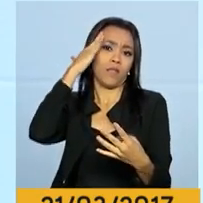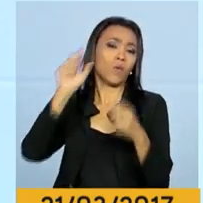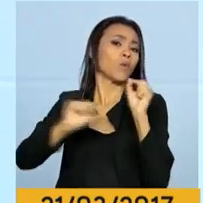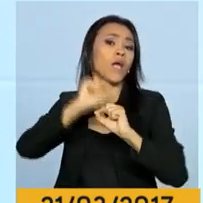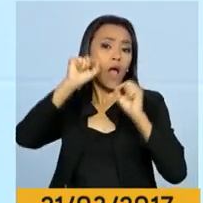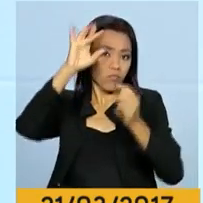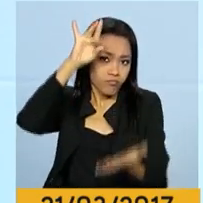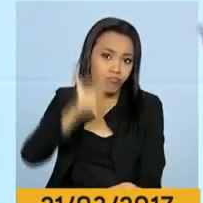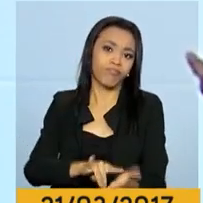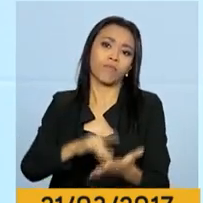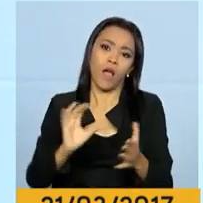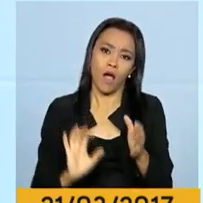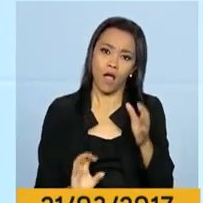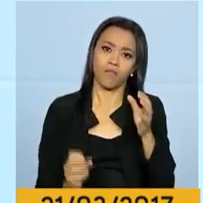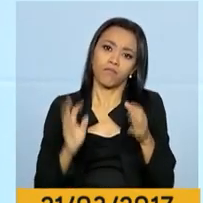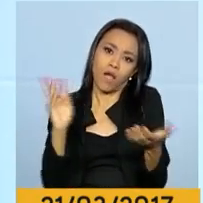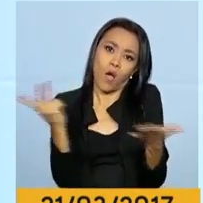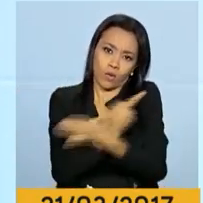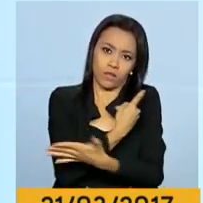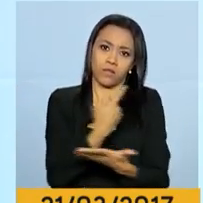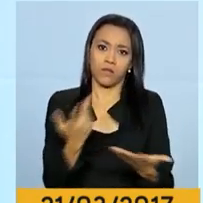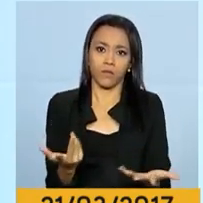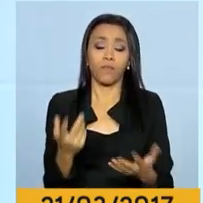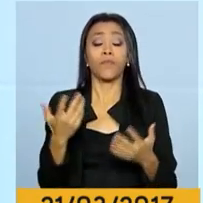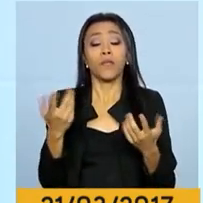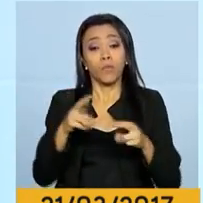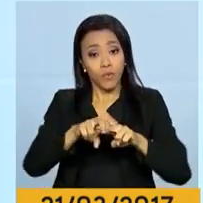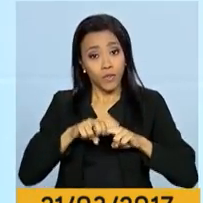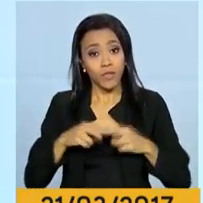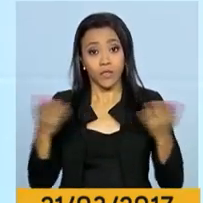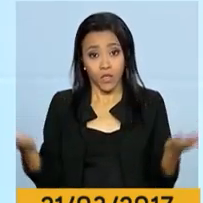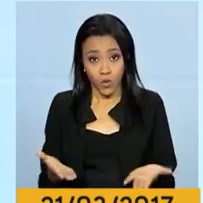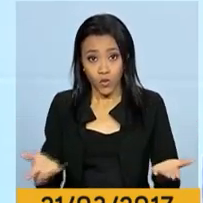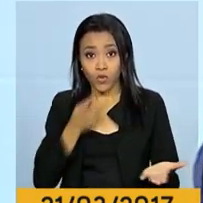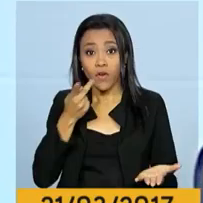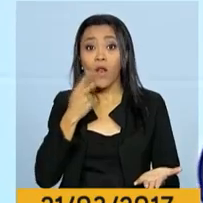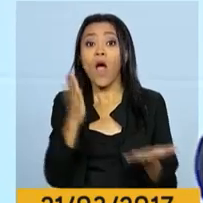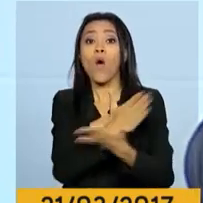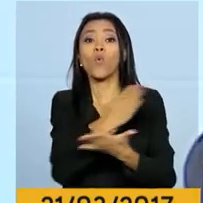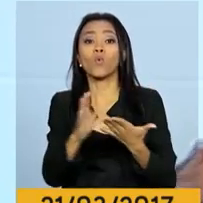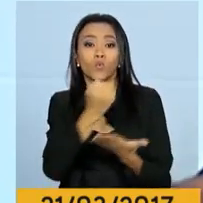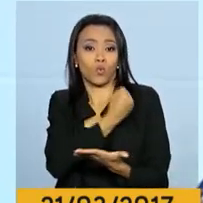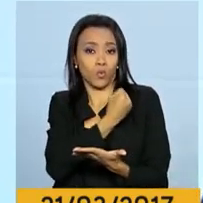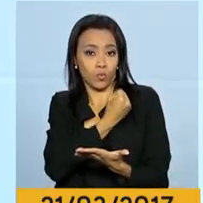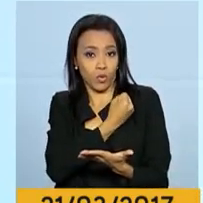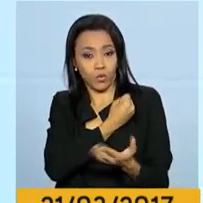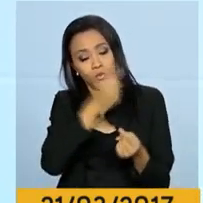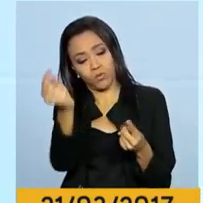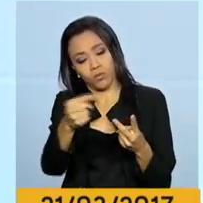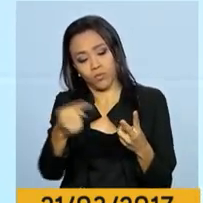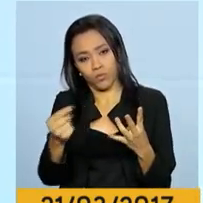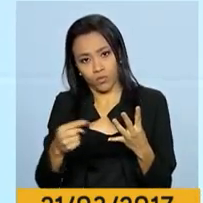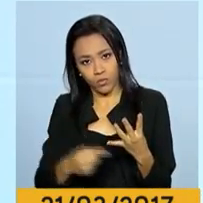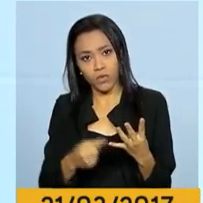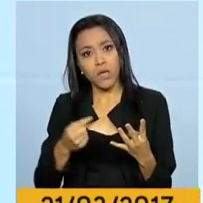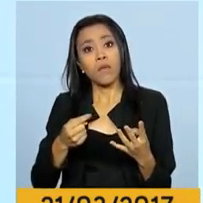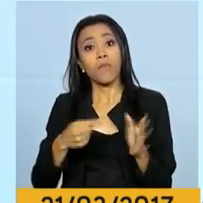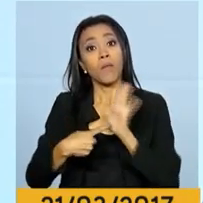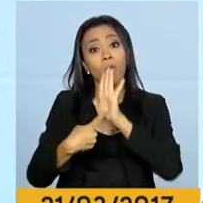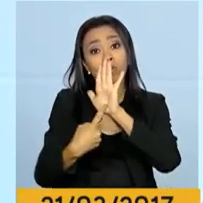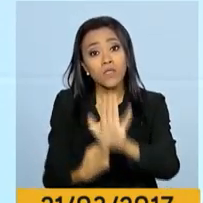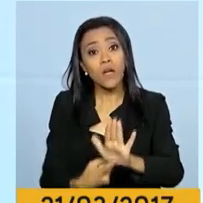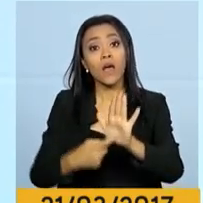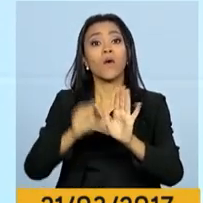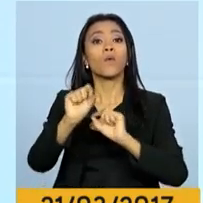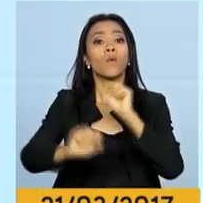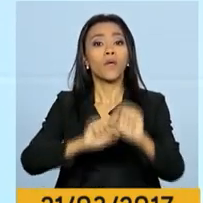fatos. E daí porque eu tomo a liberdade de mencionar alguns números, porque nada como mencionar números para verificar a